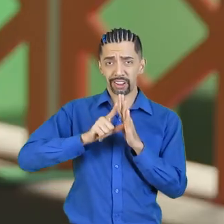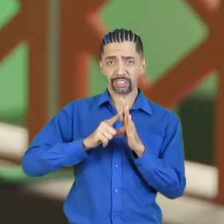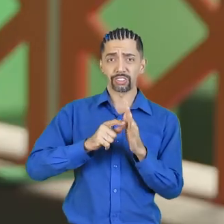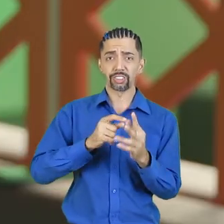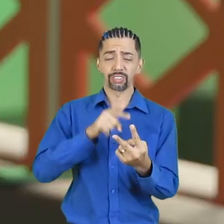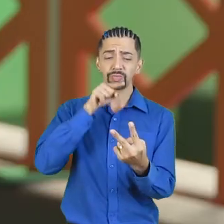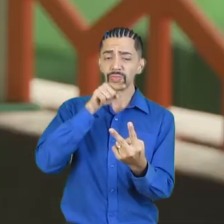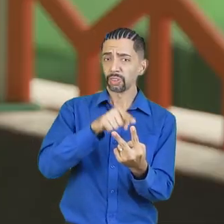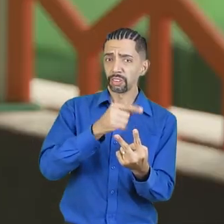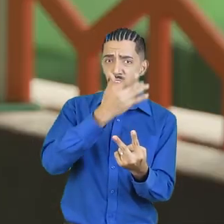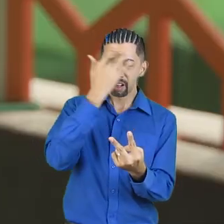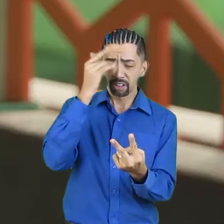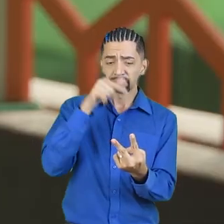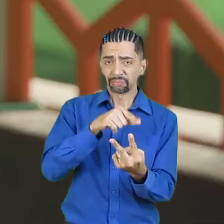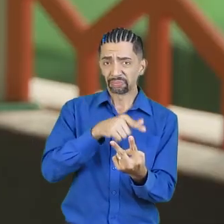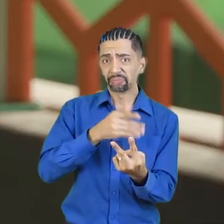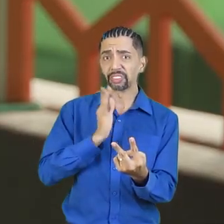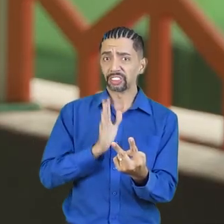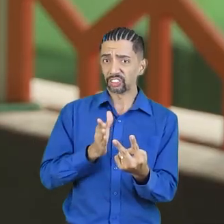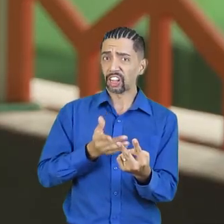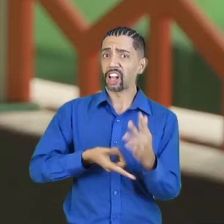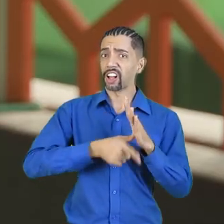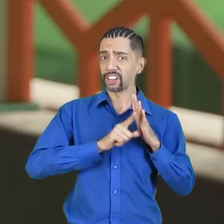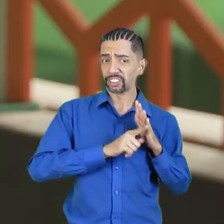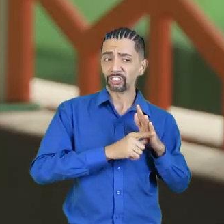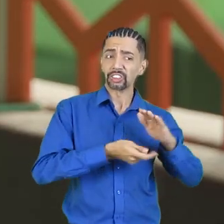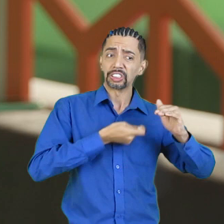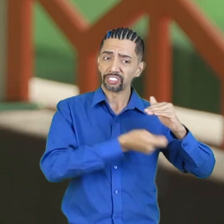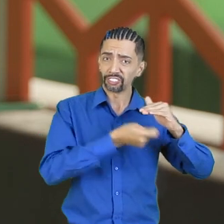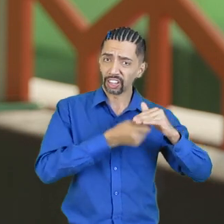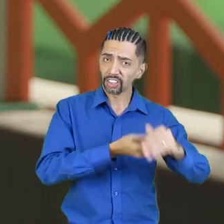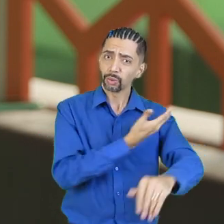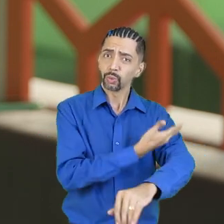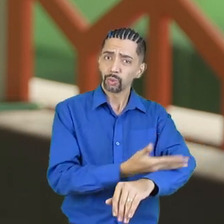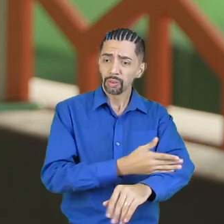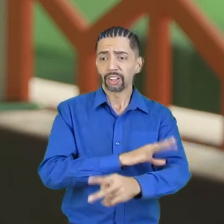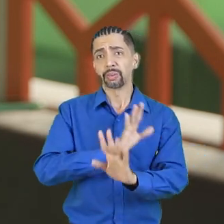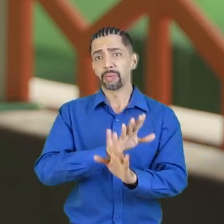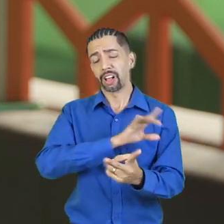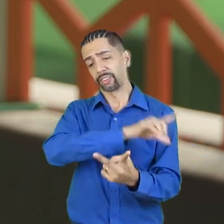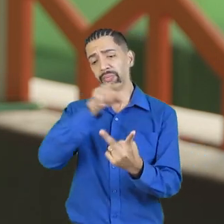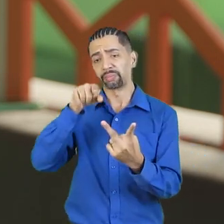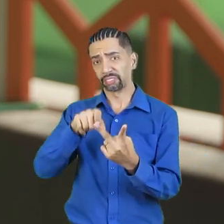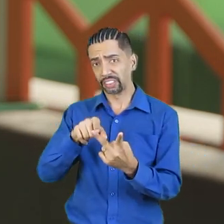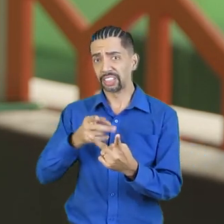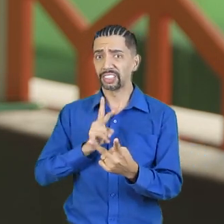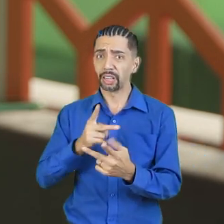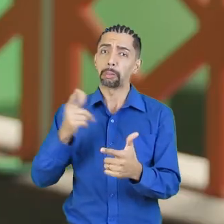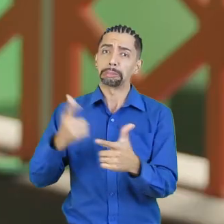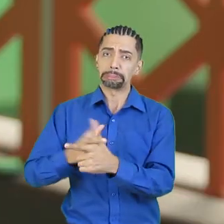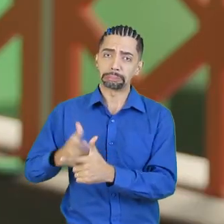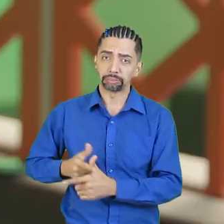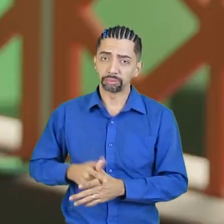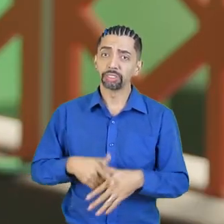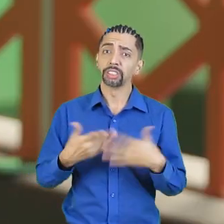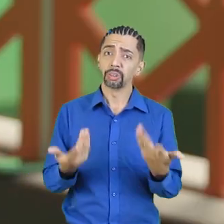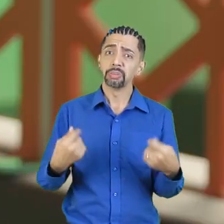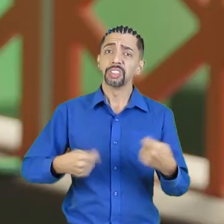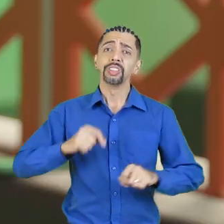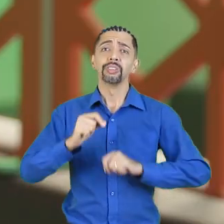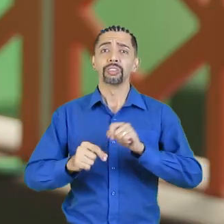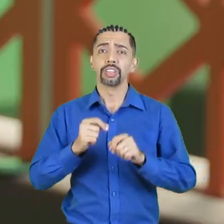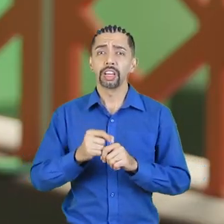outro endividado? É simples, nessa união nós teremos que entender e respeitar o outro. Lógico que